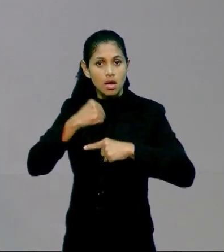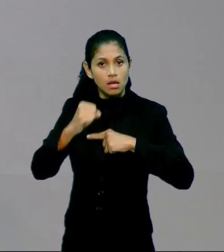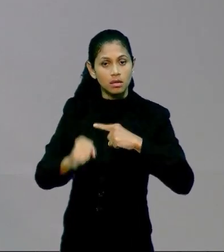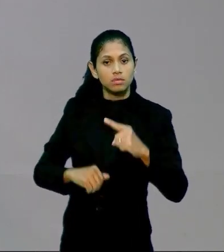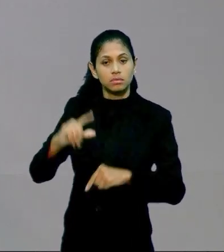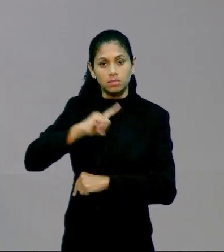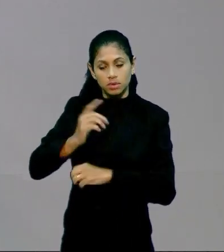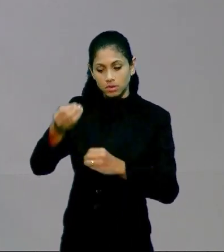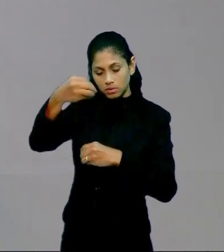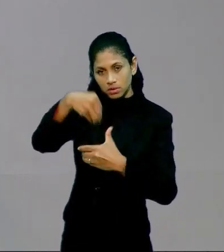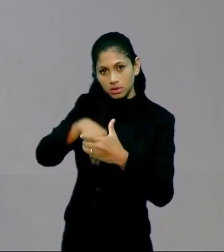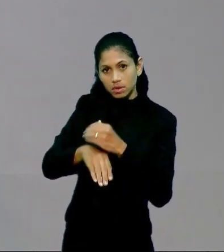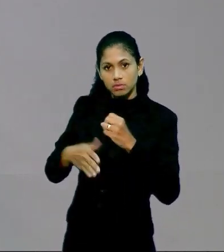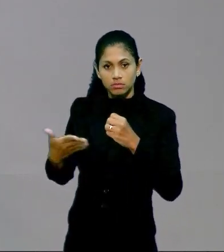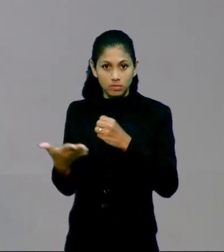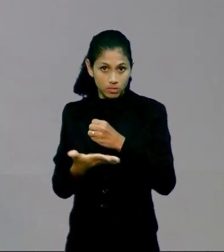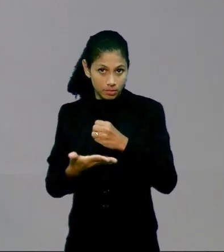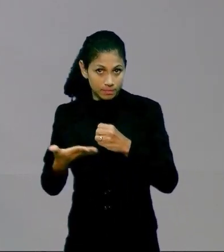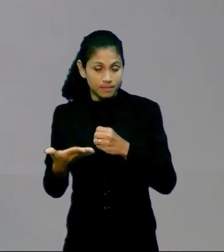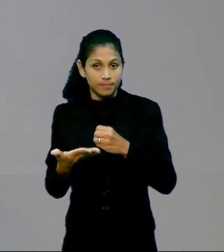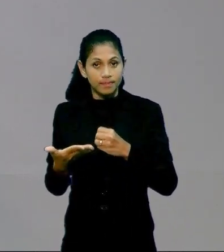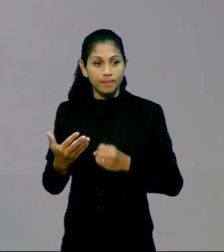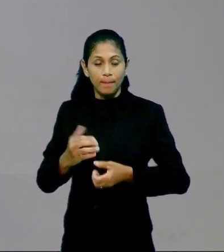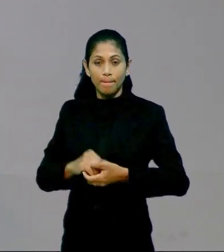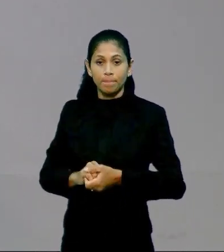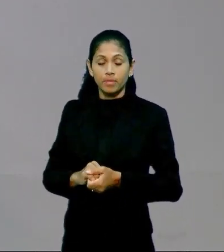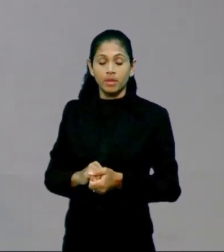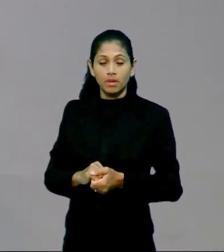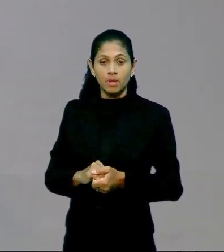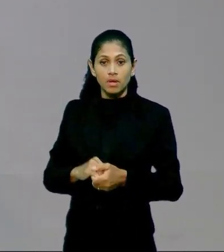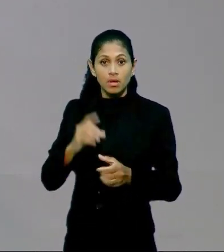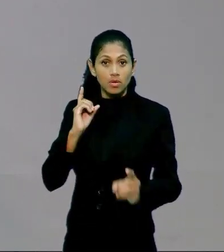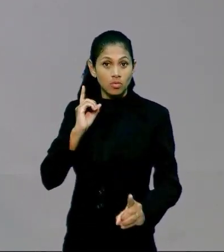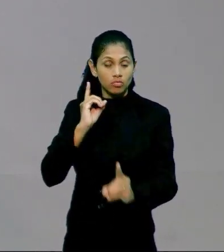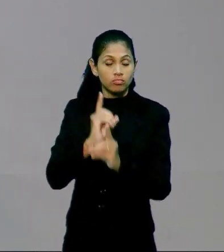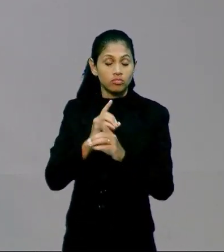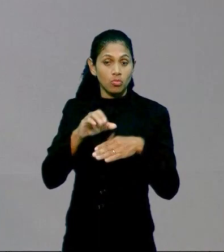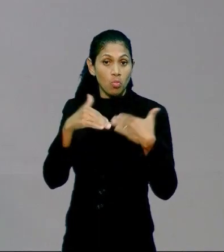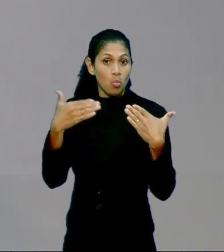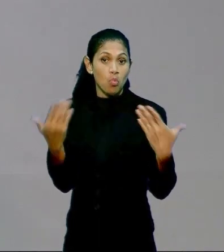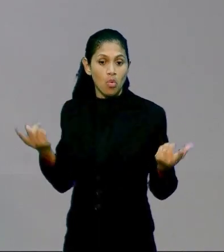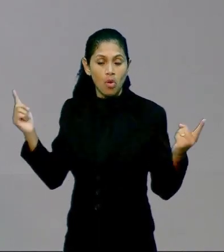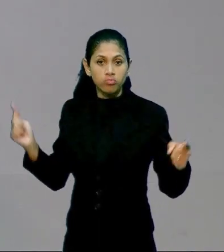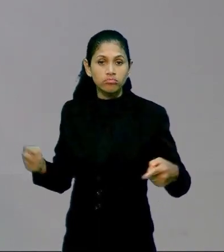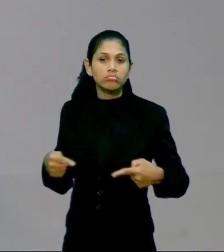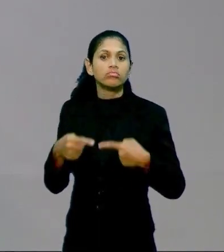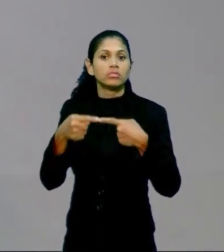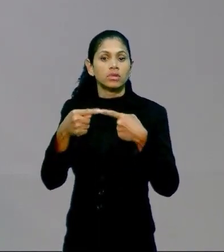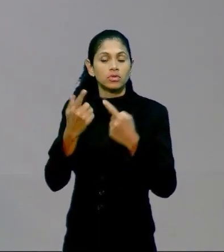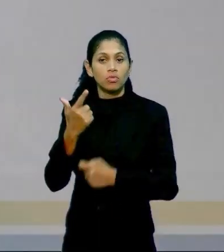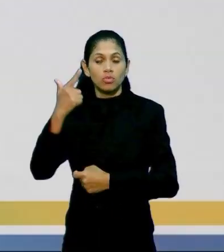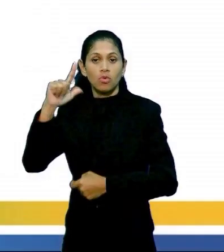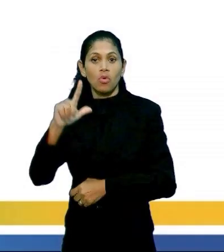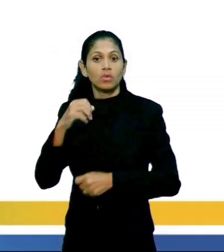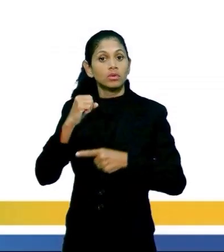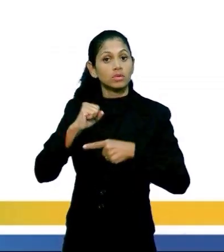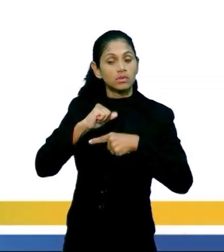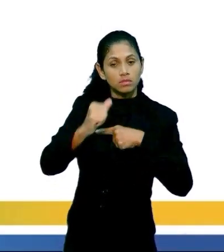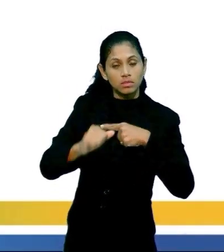você vai definir depois qual tipo de ligação ele vai ter que fazer com outros átomos para formar a